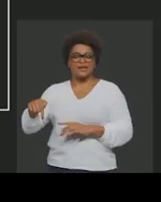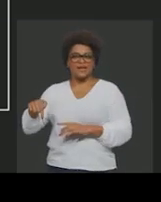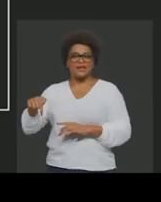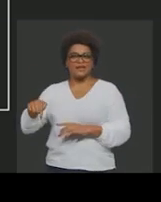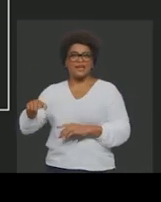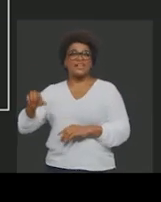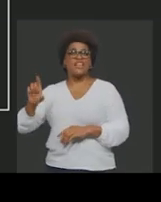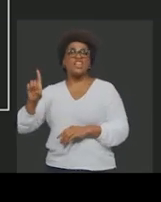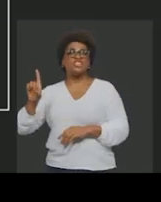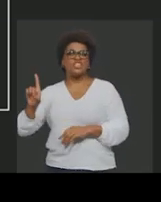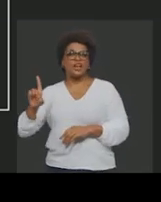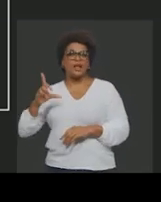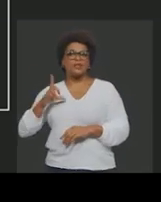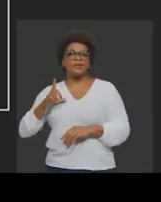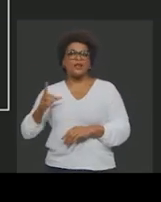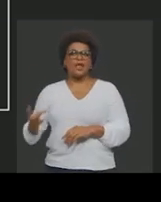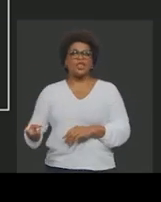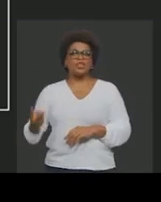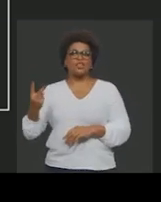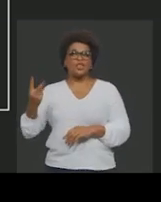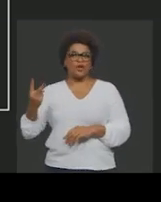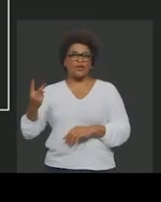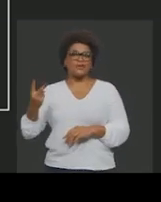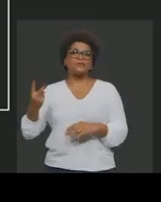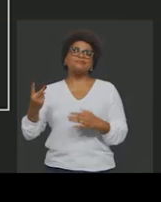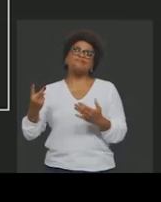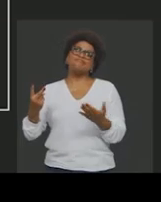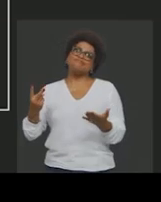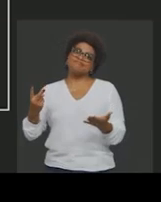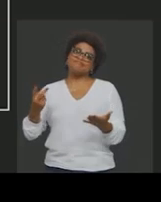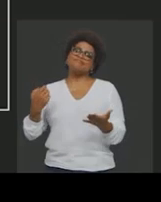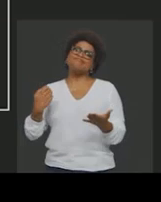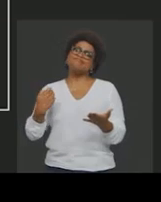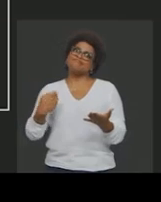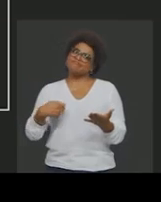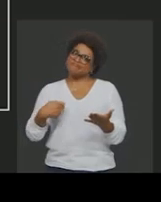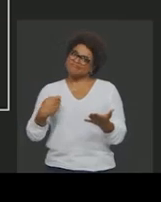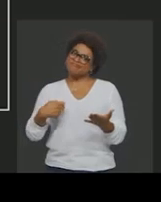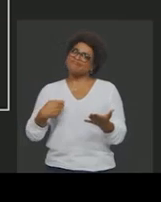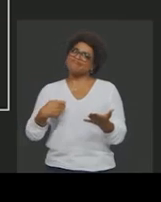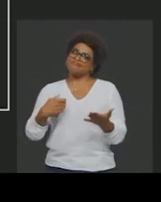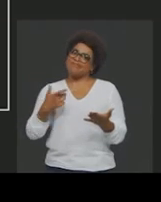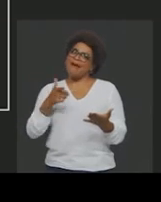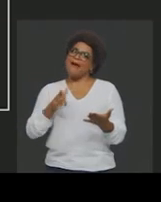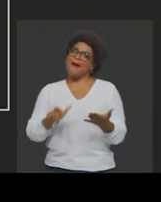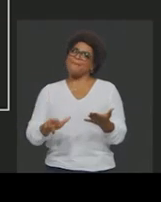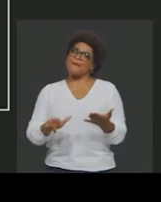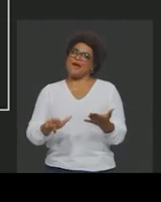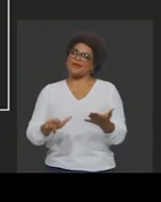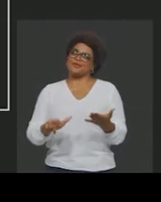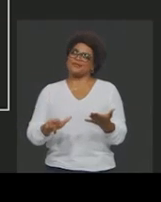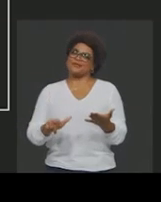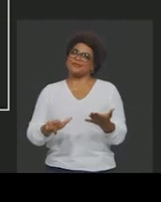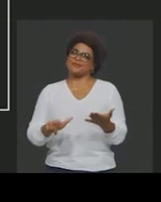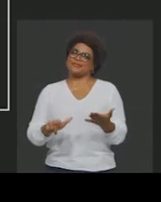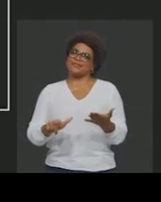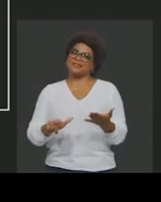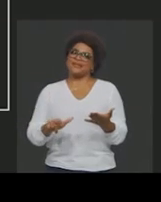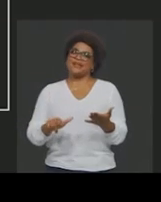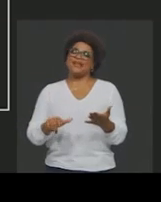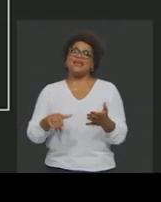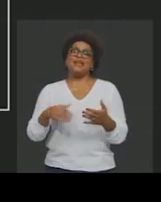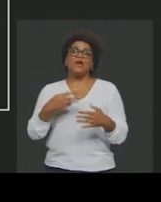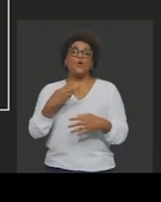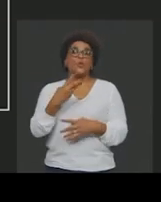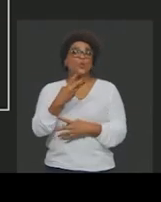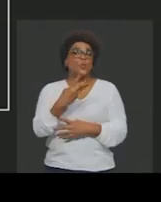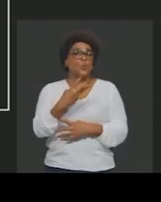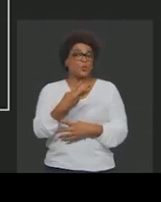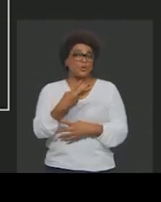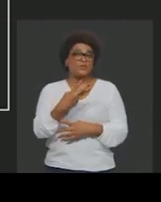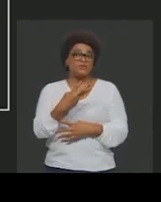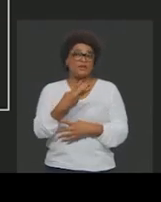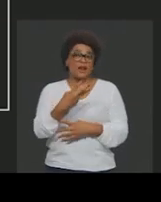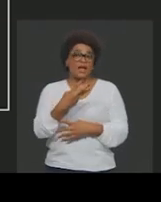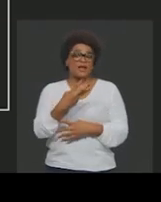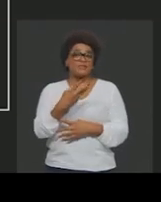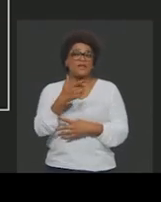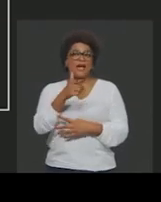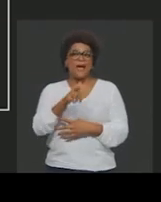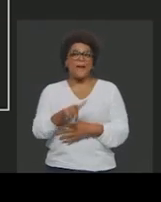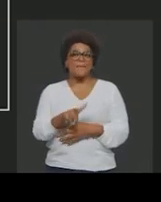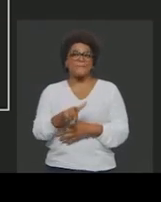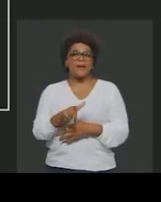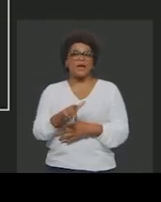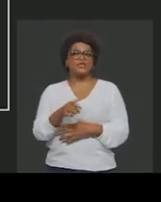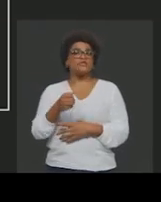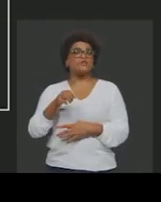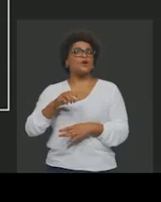O 1 foi com alguém, o 2, se não foi com o mesmo alguém, foi com o outro. E o 3 ou vai repetir o camarada do 1